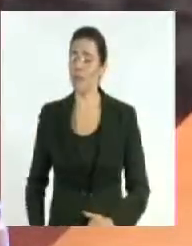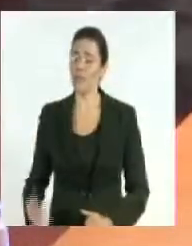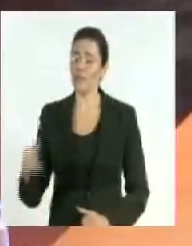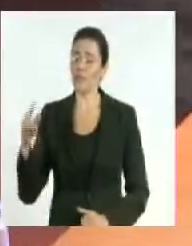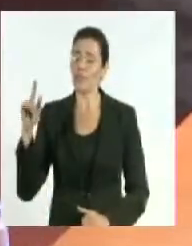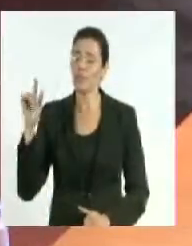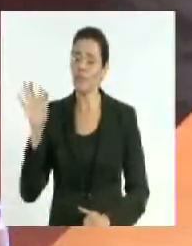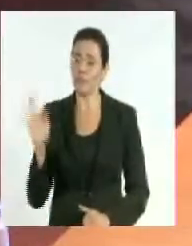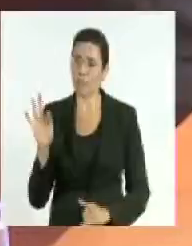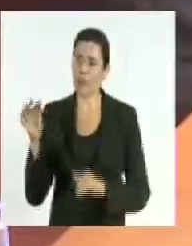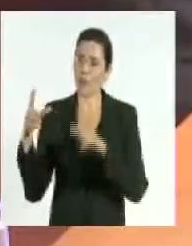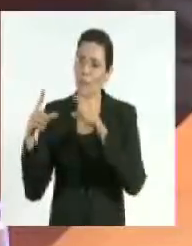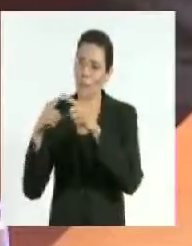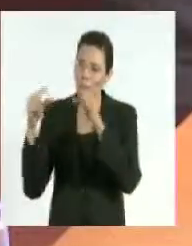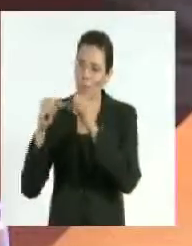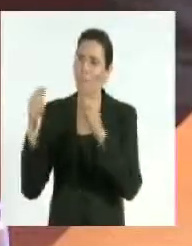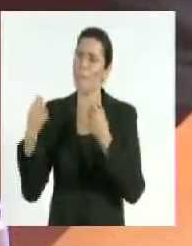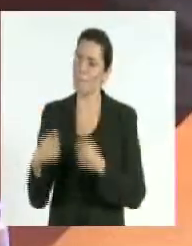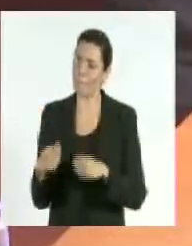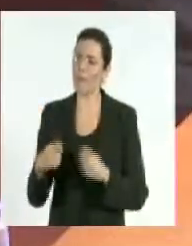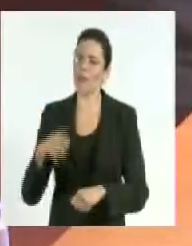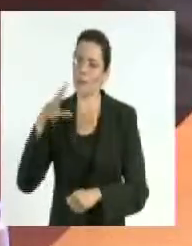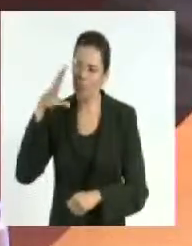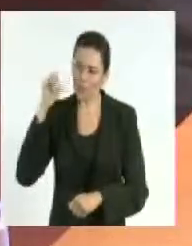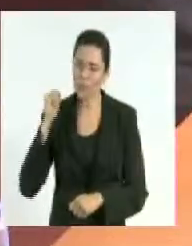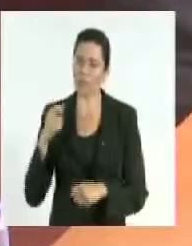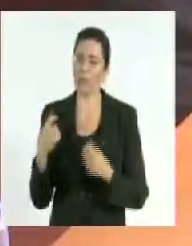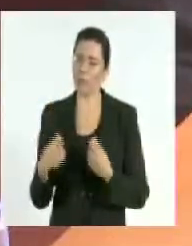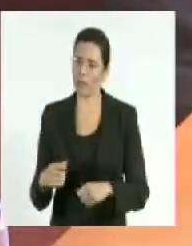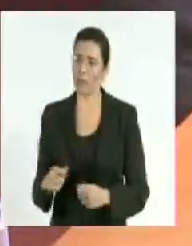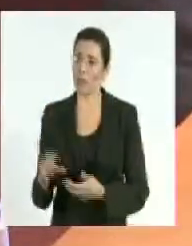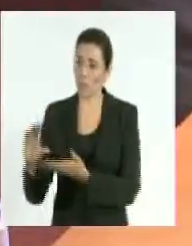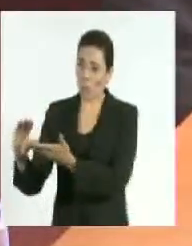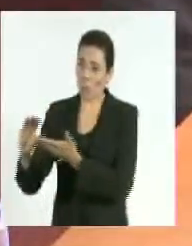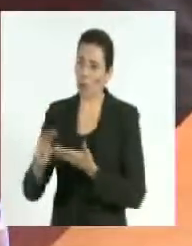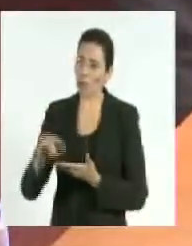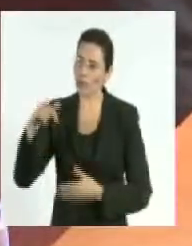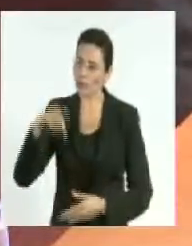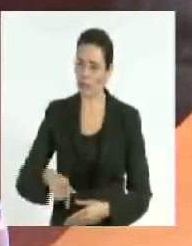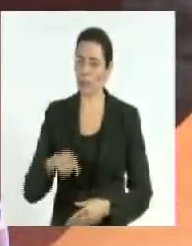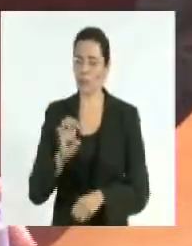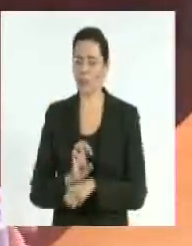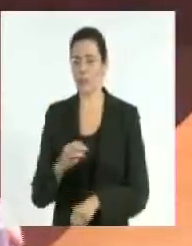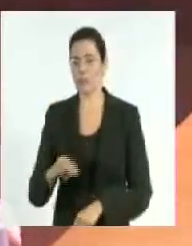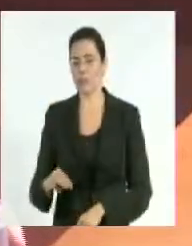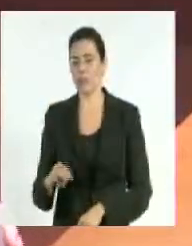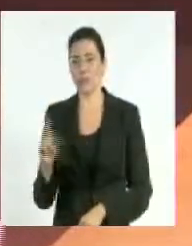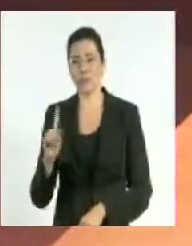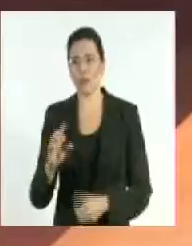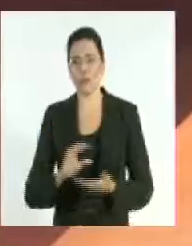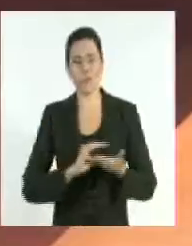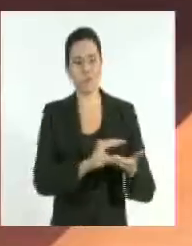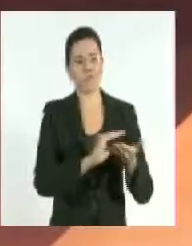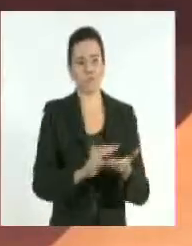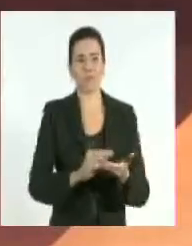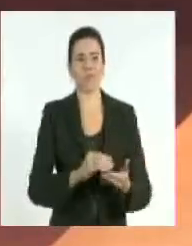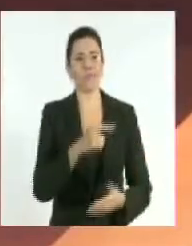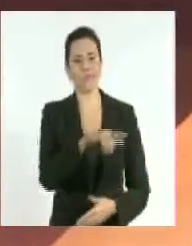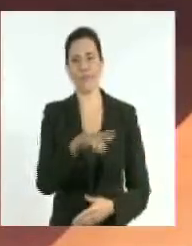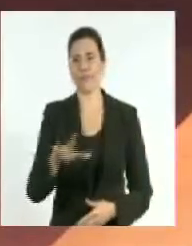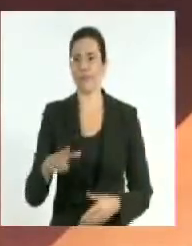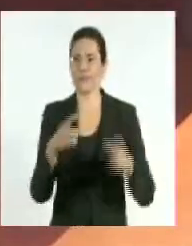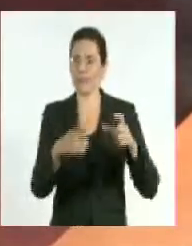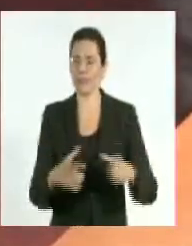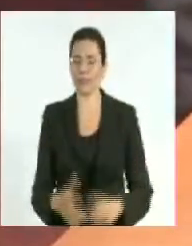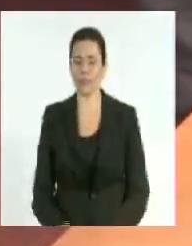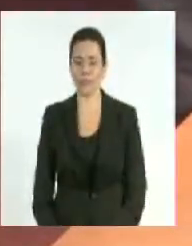apelos e, consequentemente, os recursos irão para outro lugar. Diga, deputado César Pires, Vossa Excelência está fazendo nesse